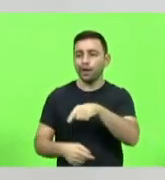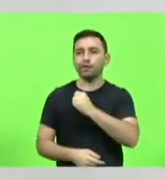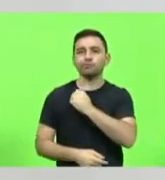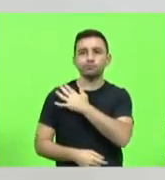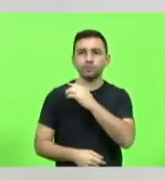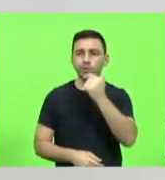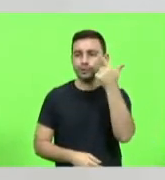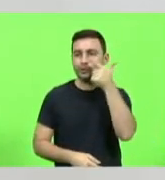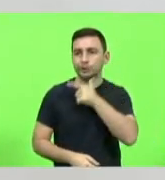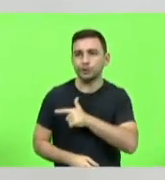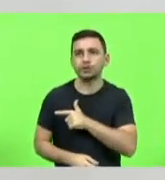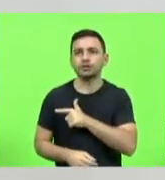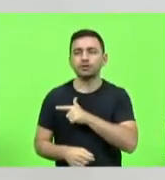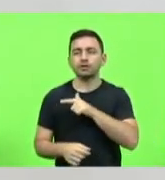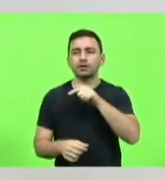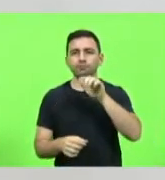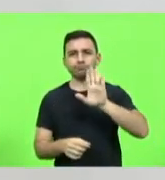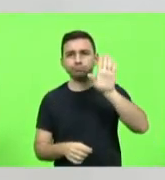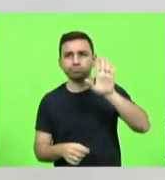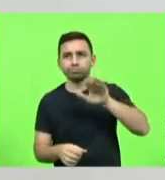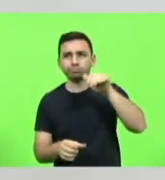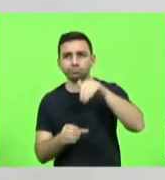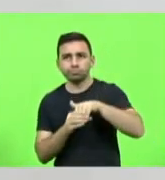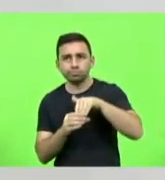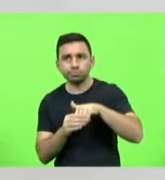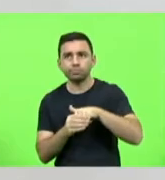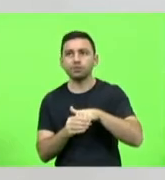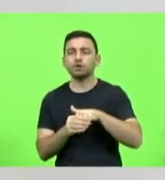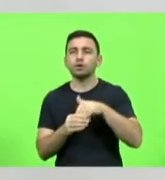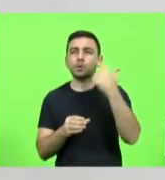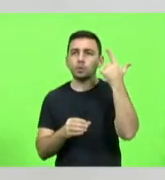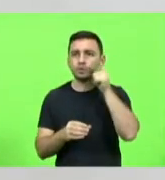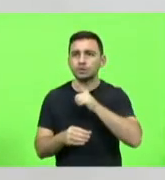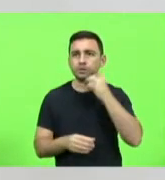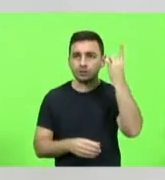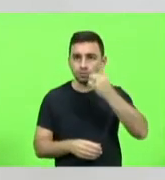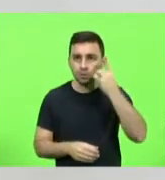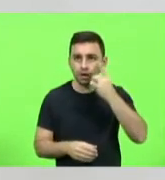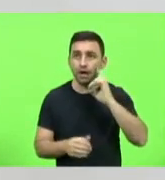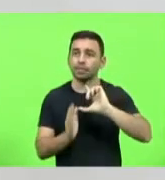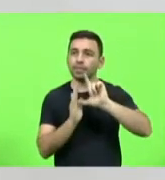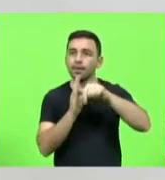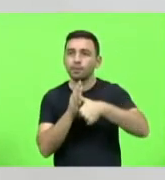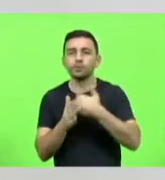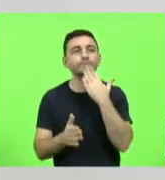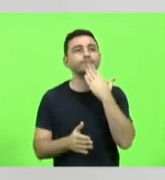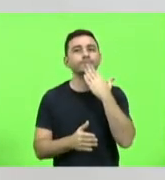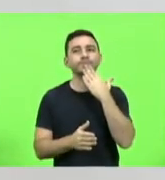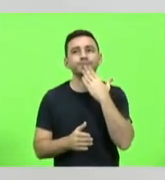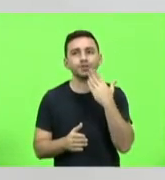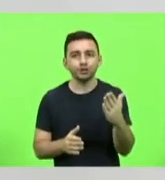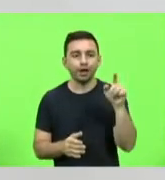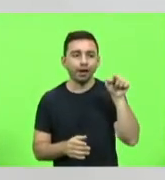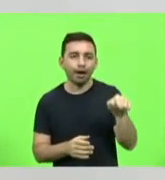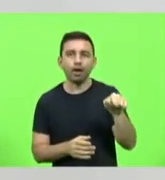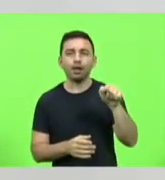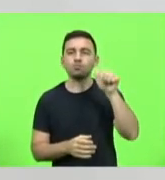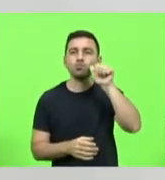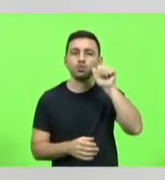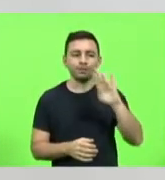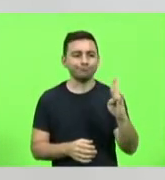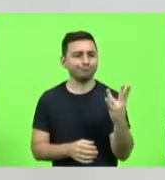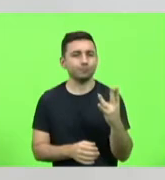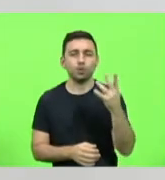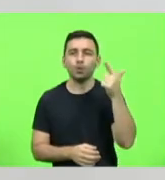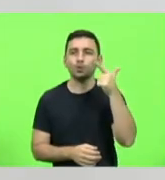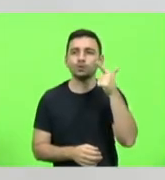sair lá na 48 de folga dele, começar a fazer a campanhazinha dele, se eleger para poder conseguir fazer com que ela recebesse. Pedir, pelo